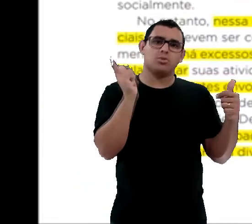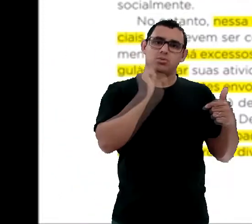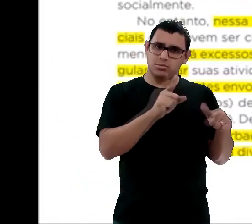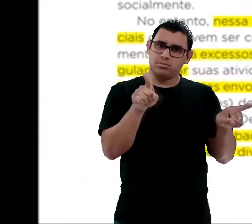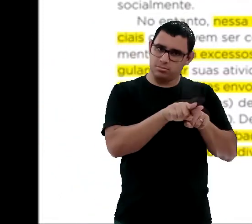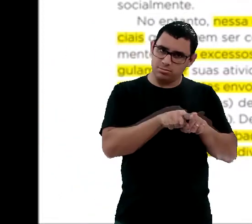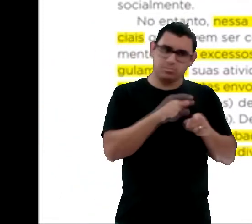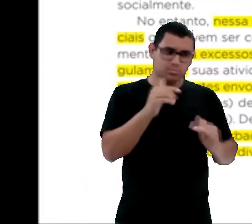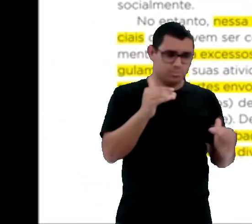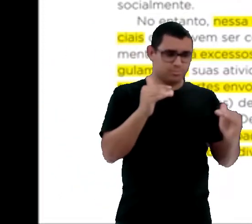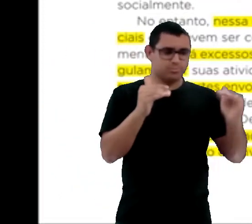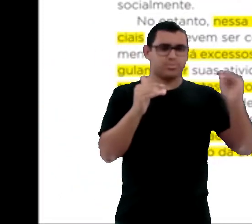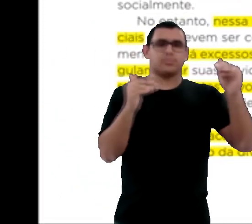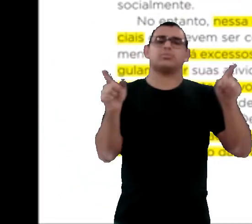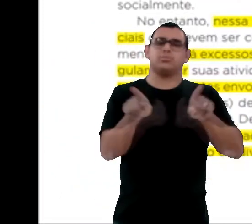para não correr o risco de